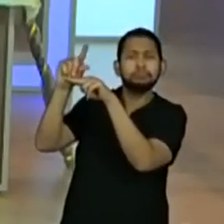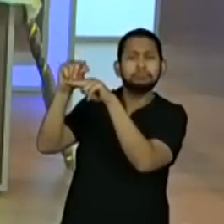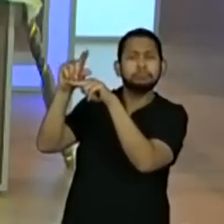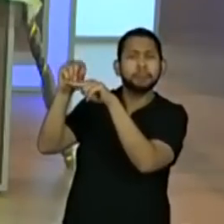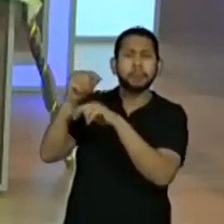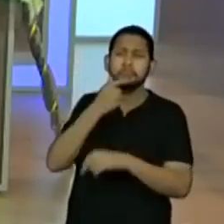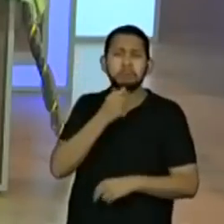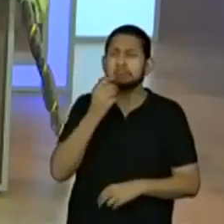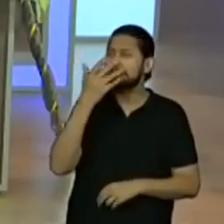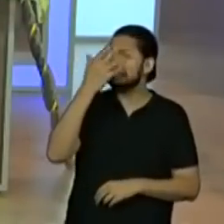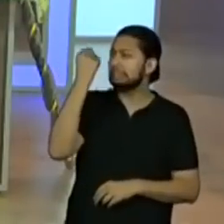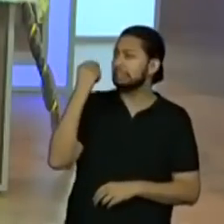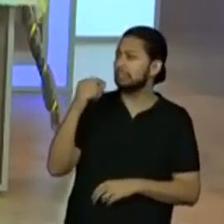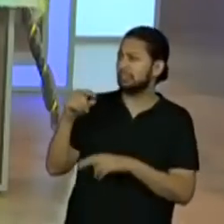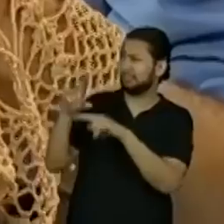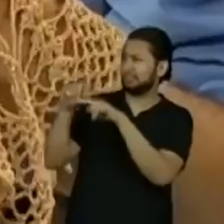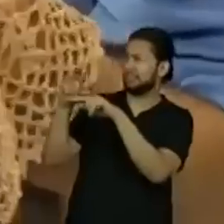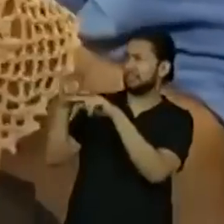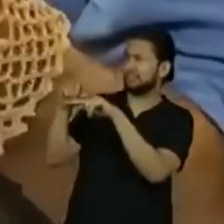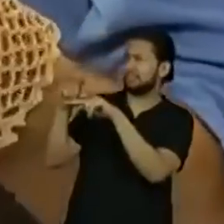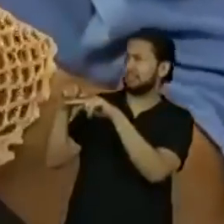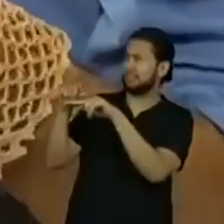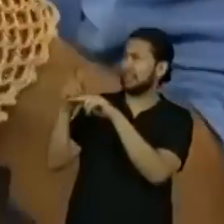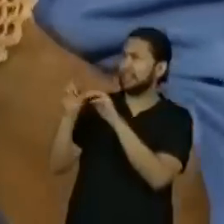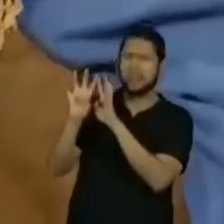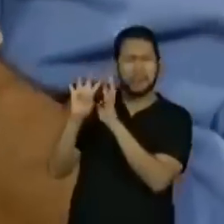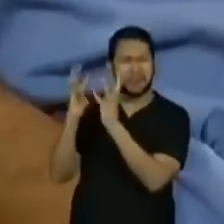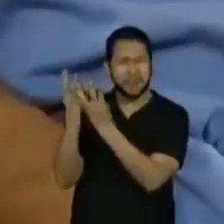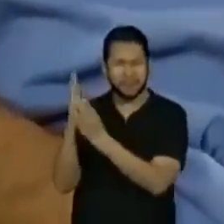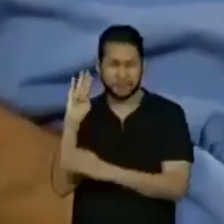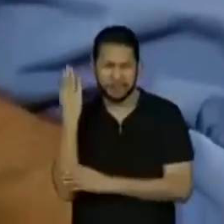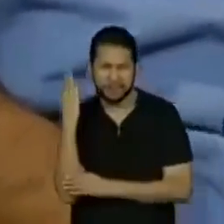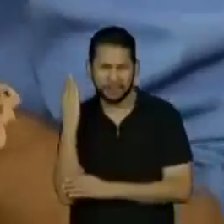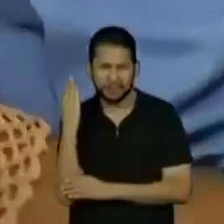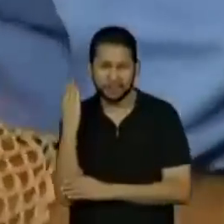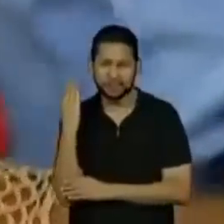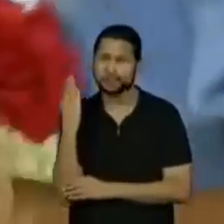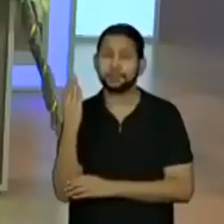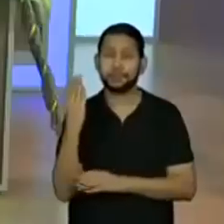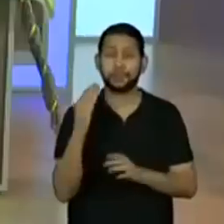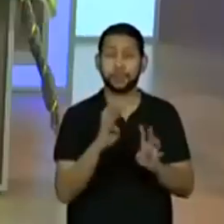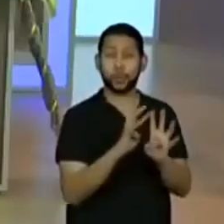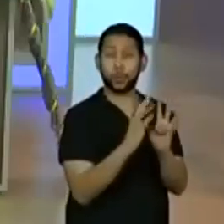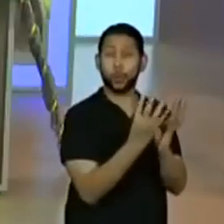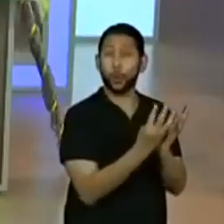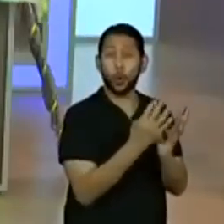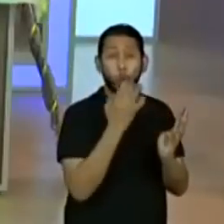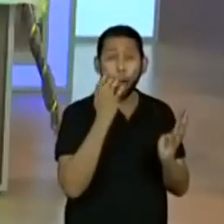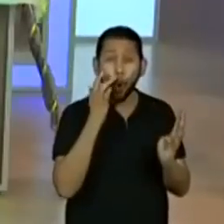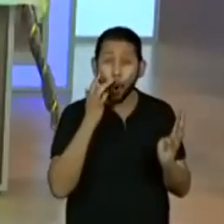dito. Essa gaiola de madeira não é compatível com o pássaro. E foi tentar colocar o pássaro numa